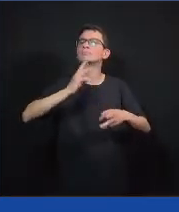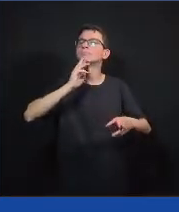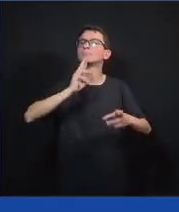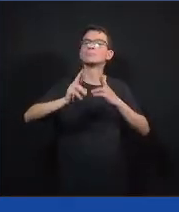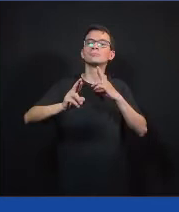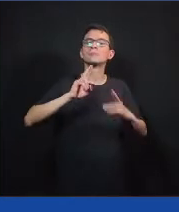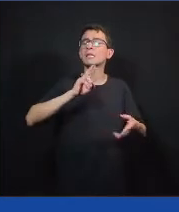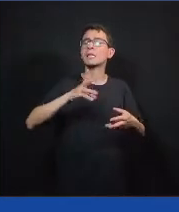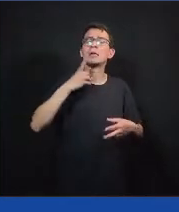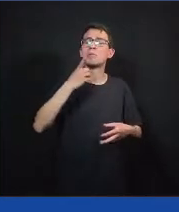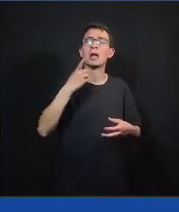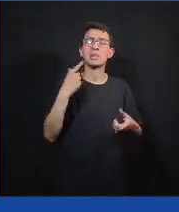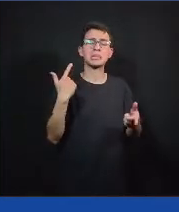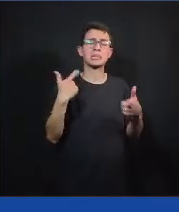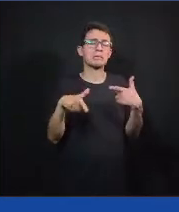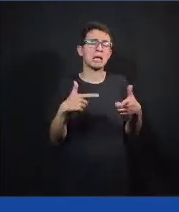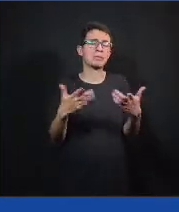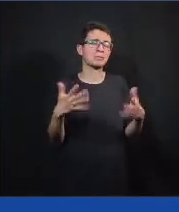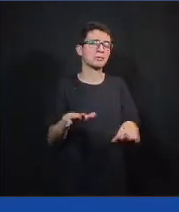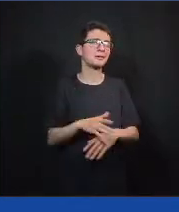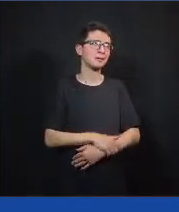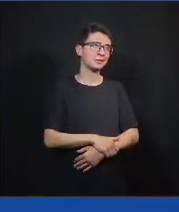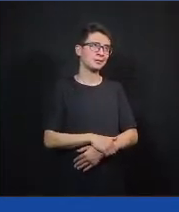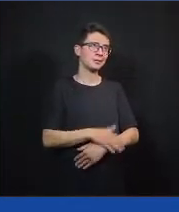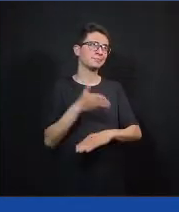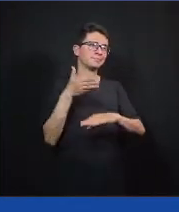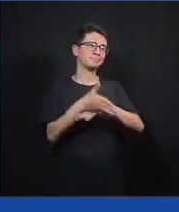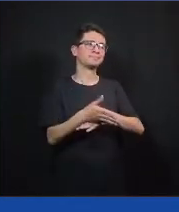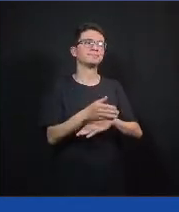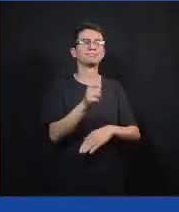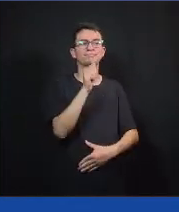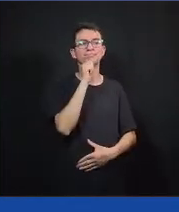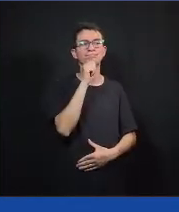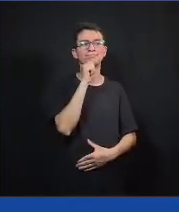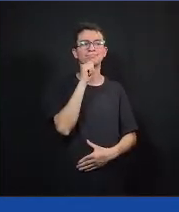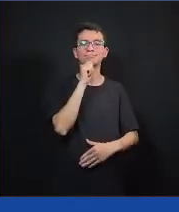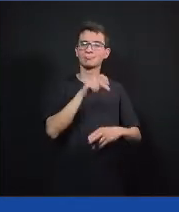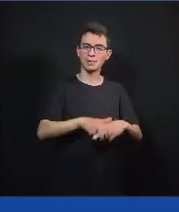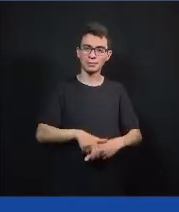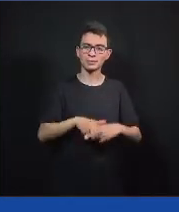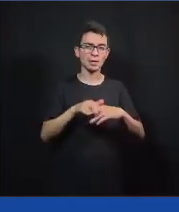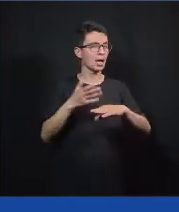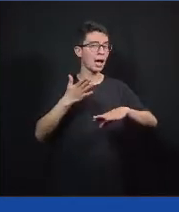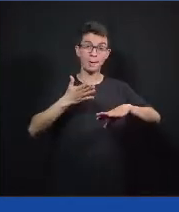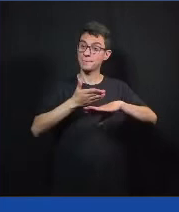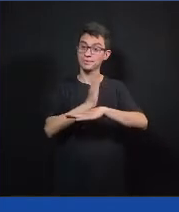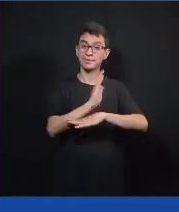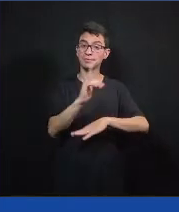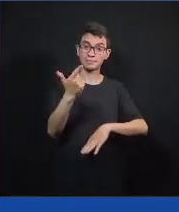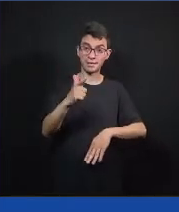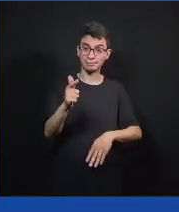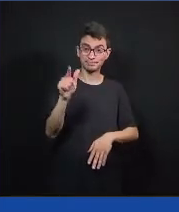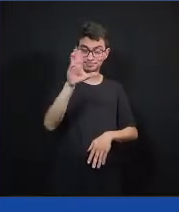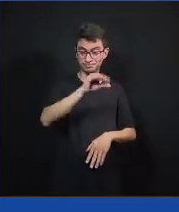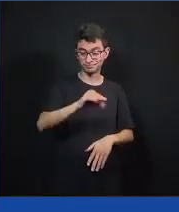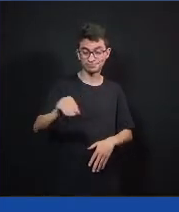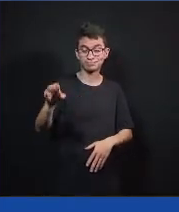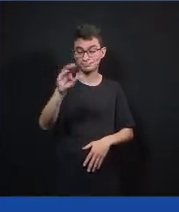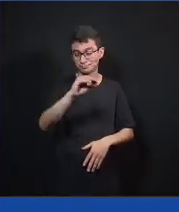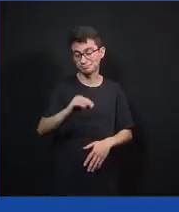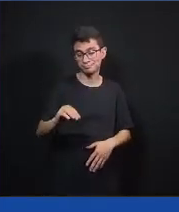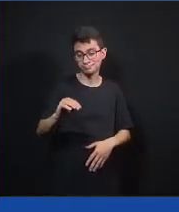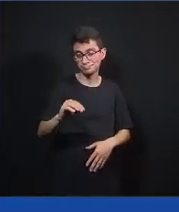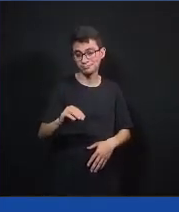querem trabalhar, porque eles não vão à sessão, e por isso as coisas não são aprovadas. Bom, pode ser que haja casos que sejam assim, e é